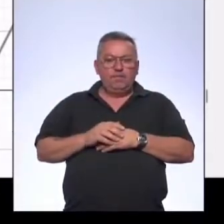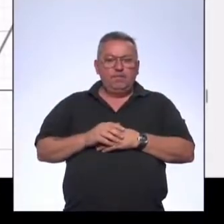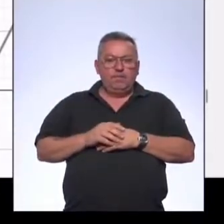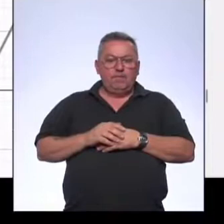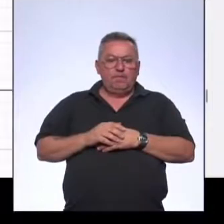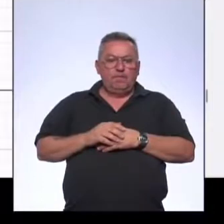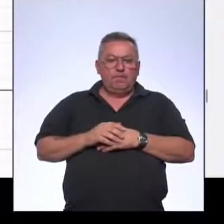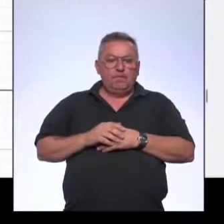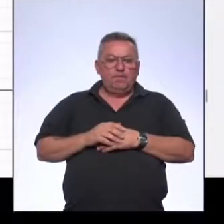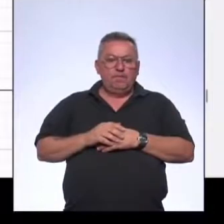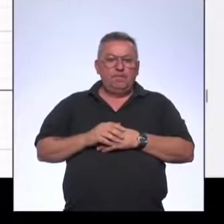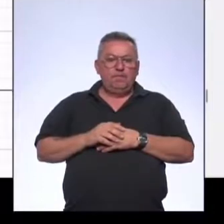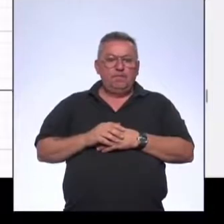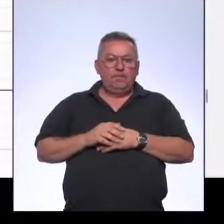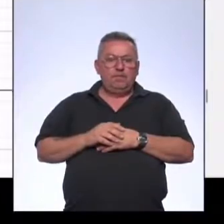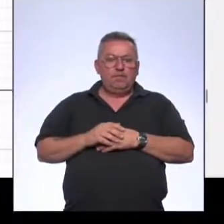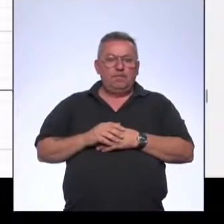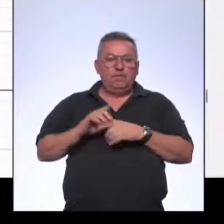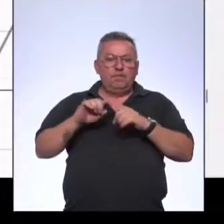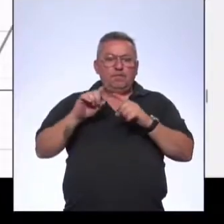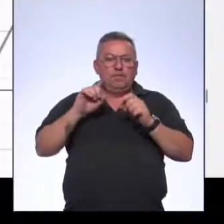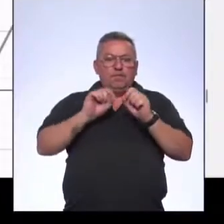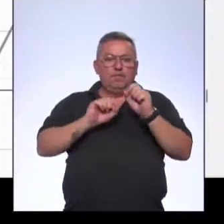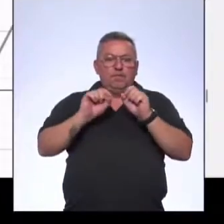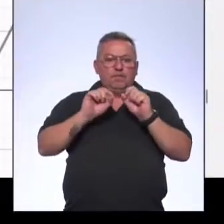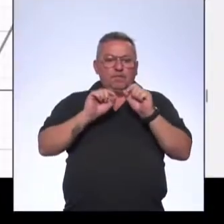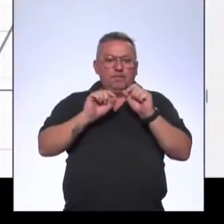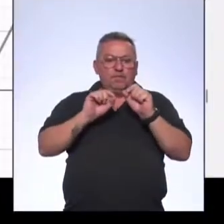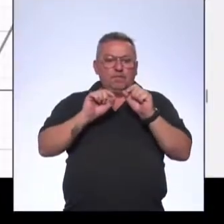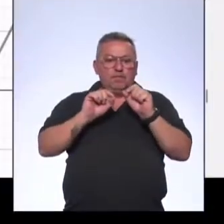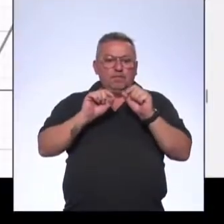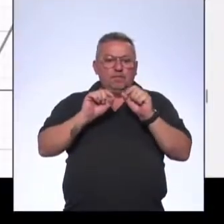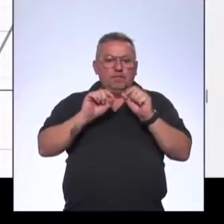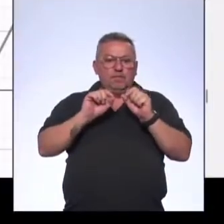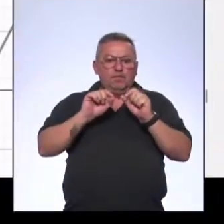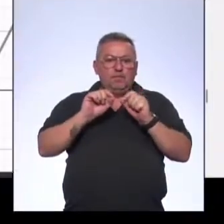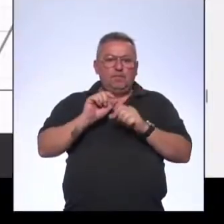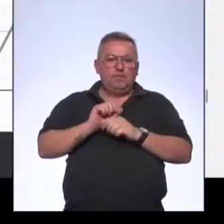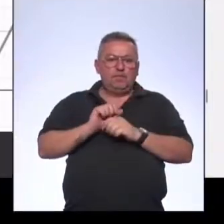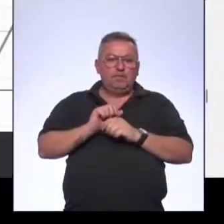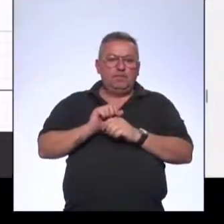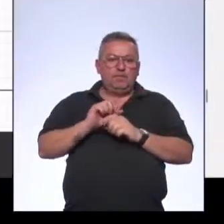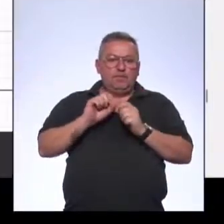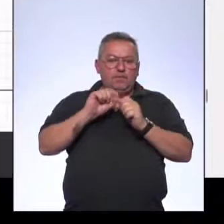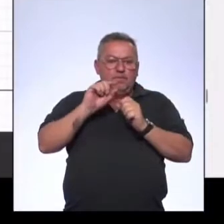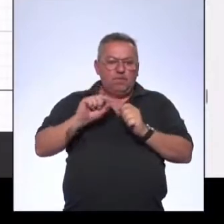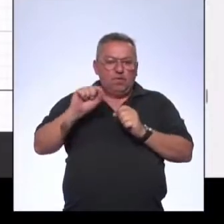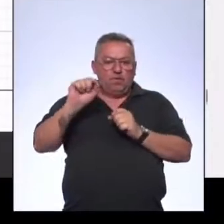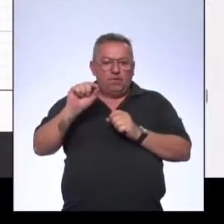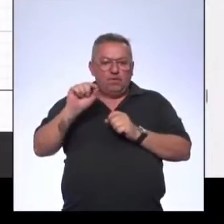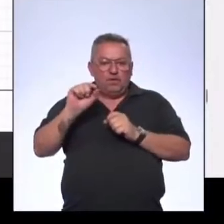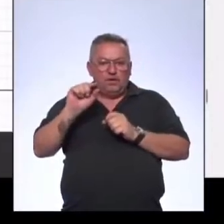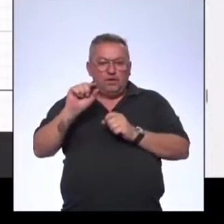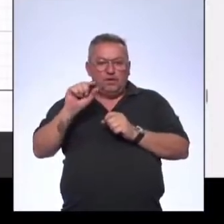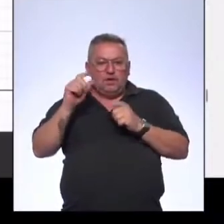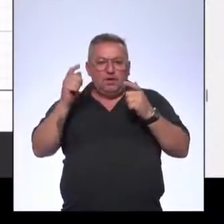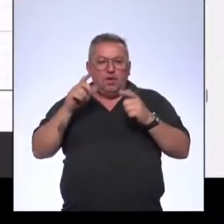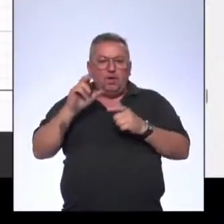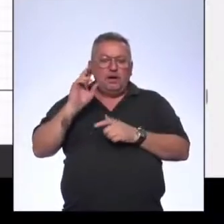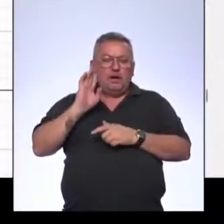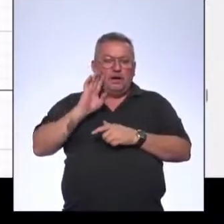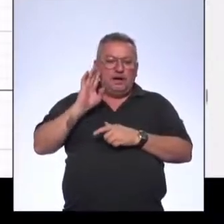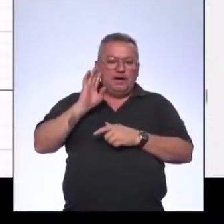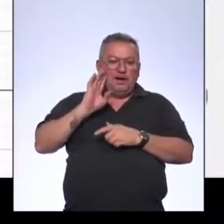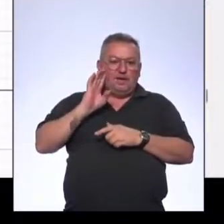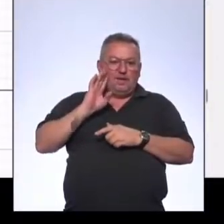bonsai o ponto aqui né Vamos mover esse ponto agora né Vamos abrir aqui vamos morrer e olha